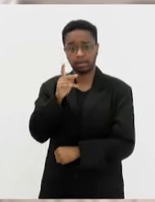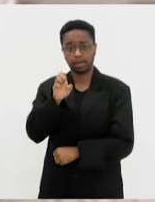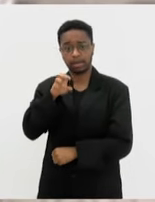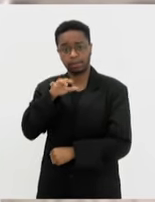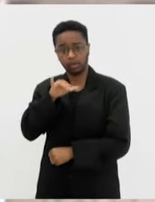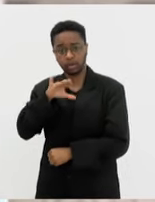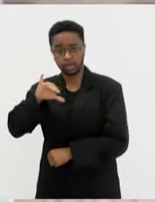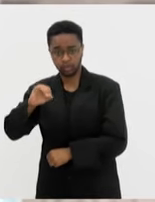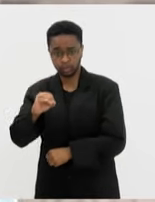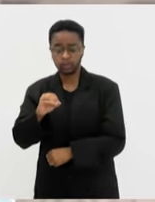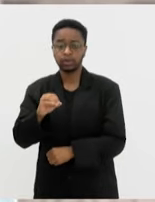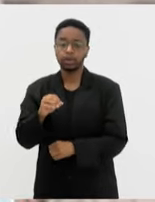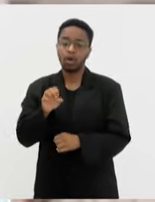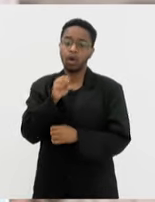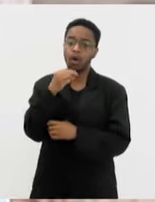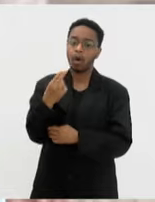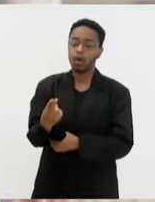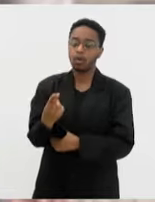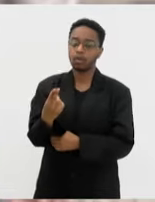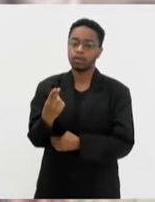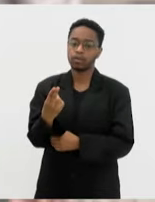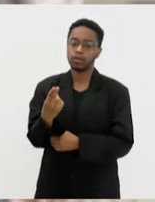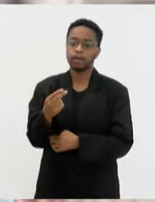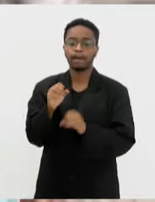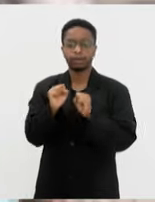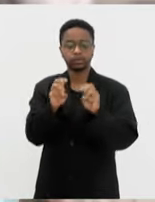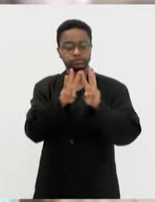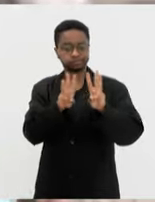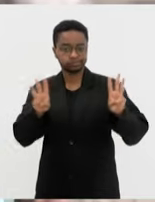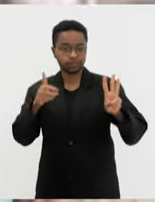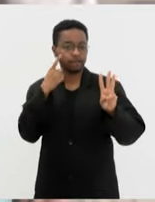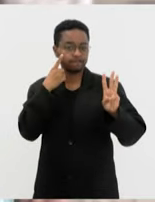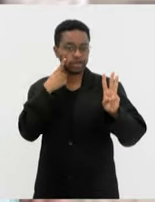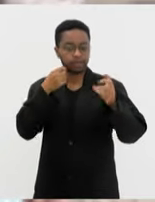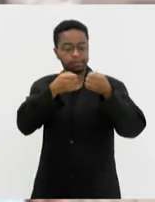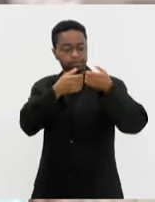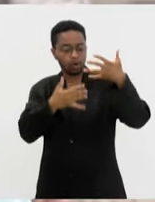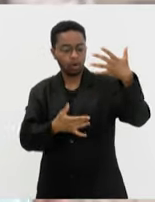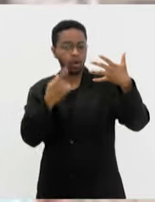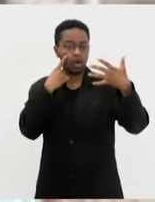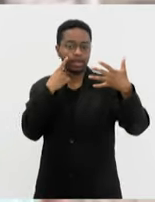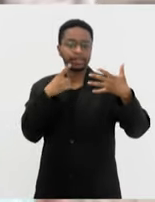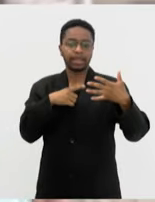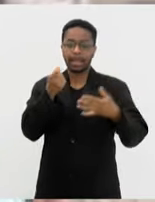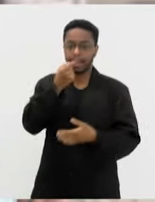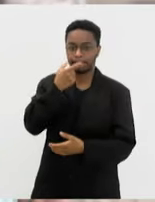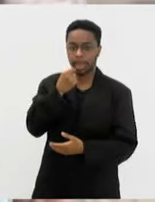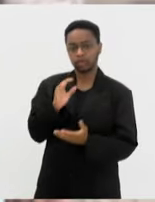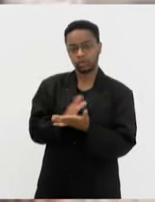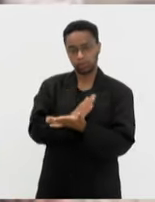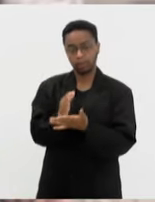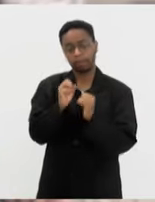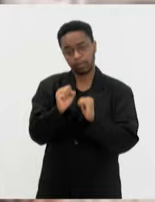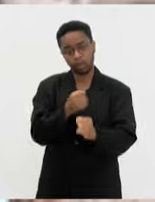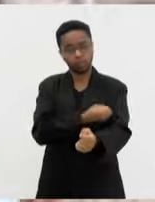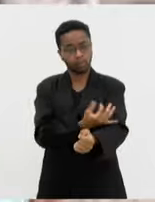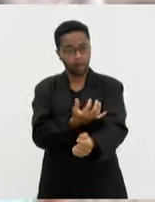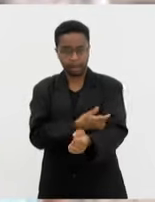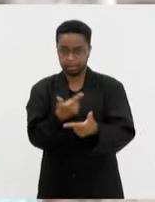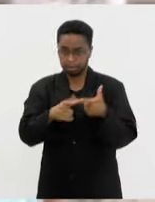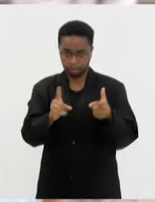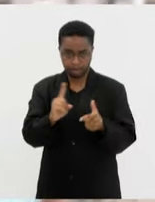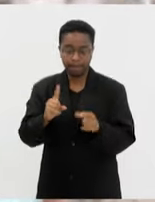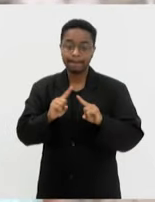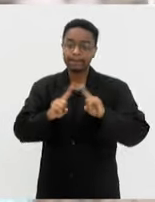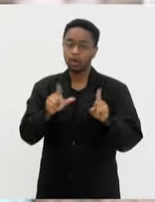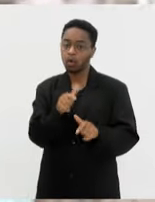no Hemorrio gratuito para isso, ou pode também entrar no nosso site, tem lá as condições. Ah, eu tomo remédio para pressão. Alguns remédios a pessoa pode doar sem problema, outros a pessoa